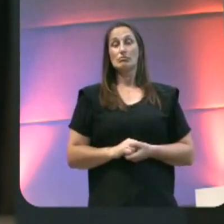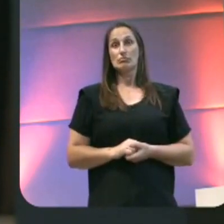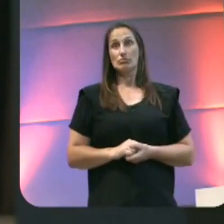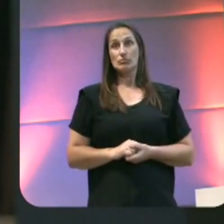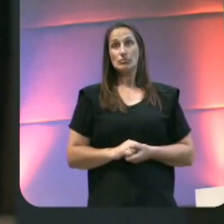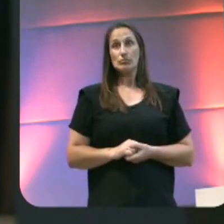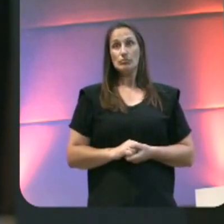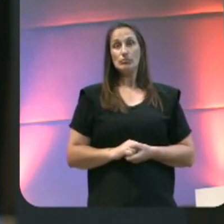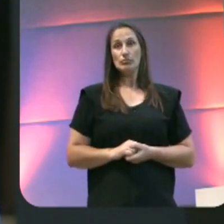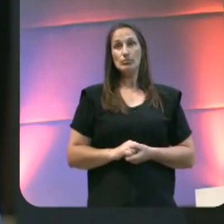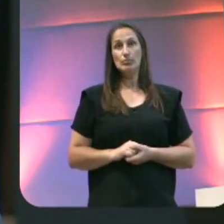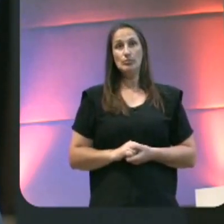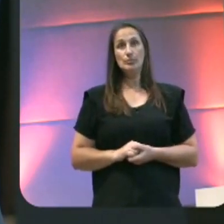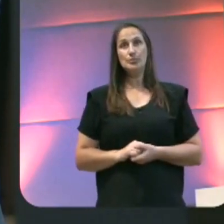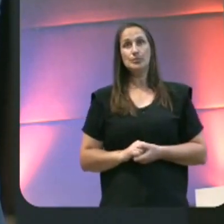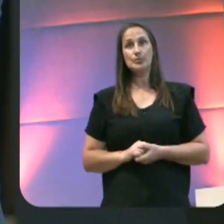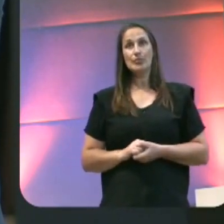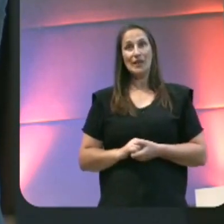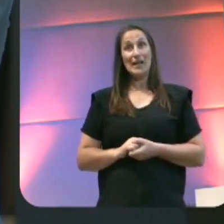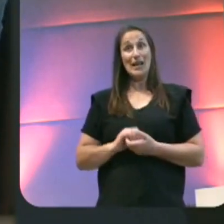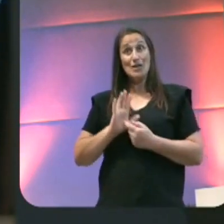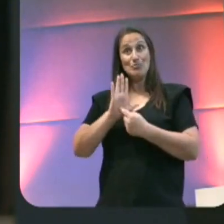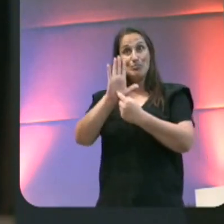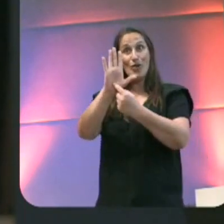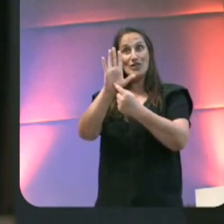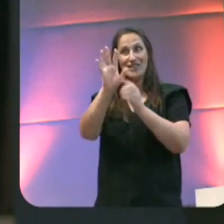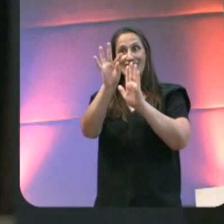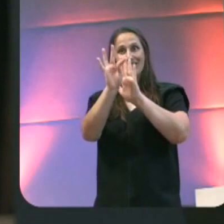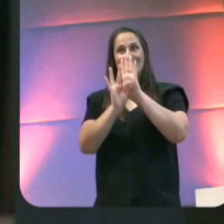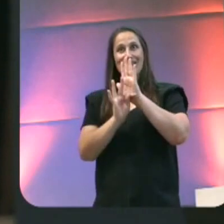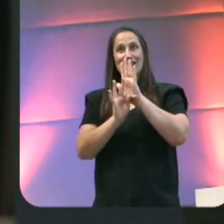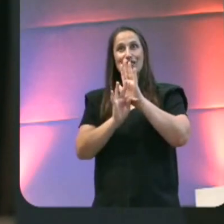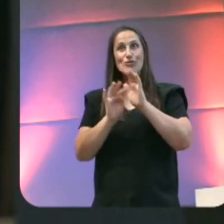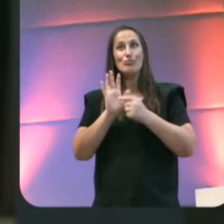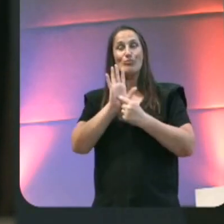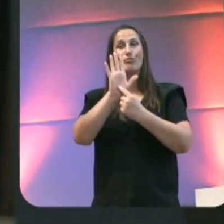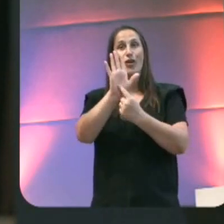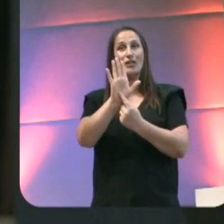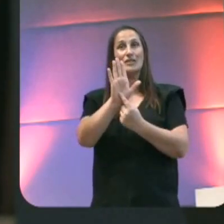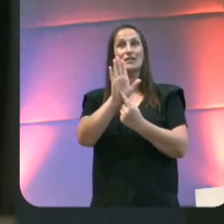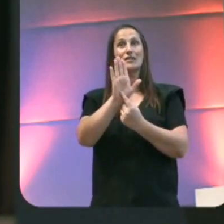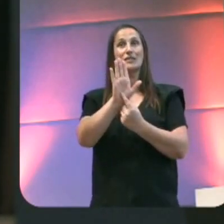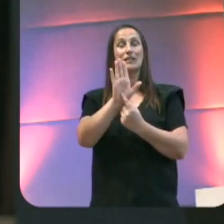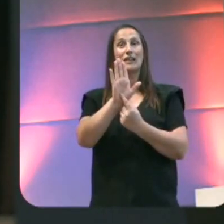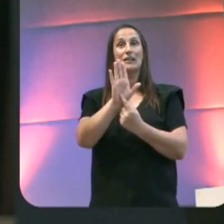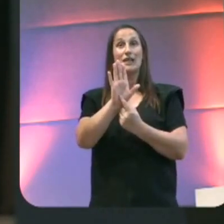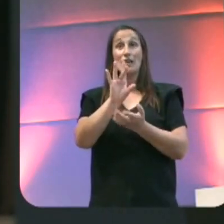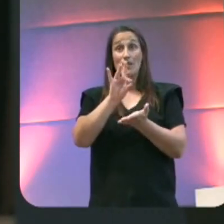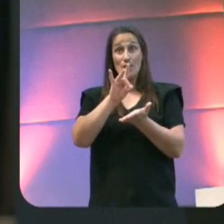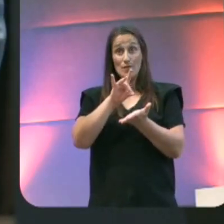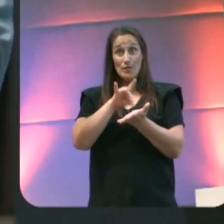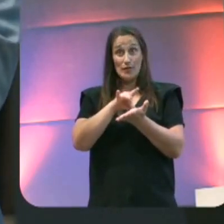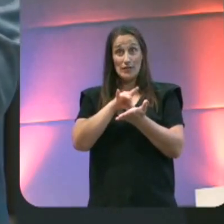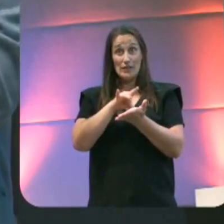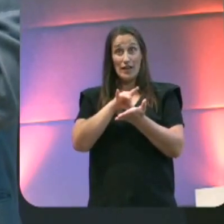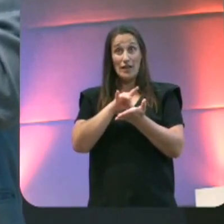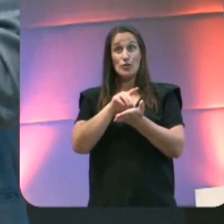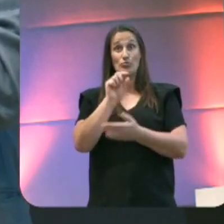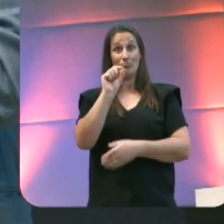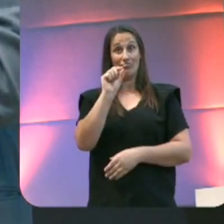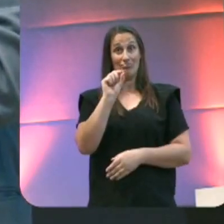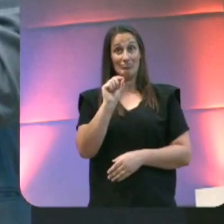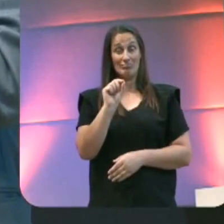ele coroa com essa ilustração, que quer dizer exatamente isso. A verdade